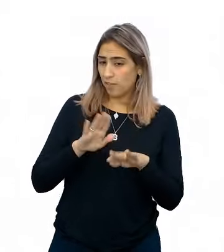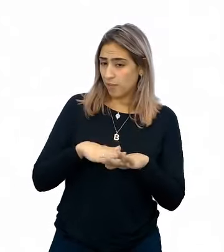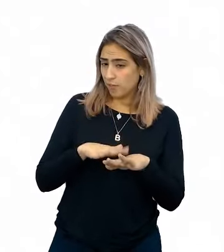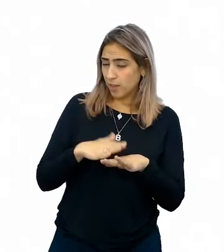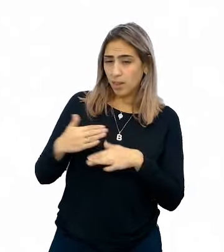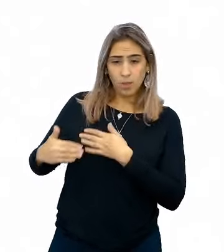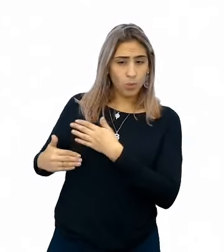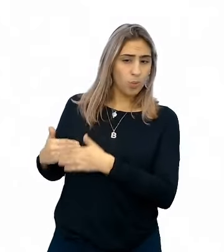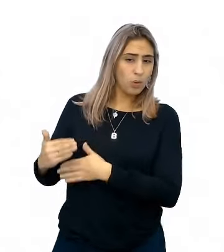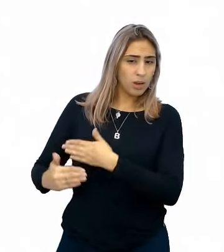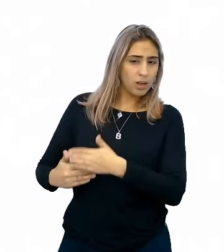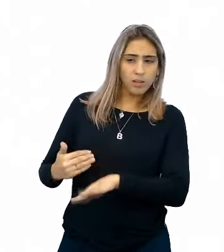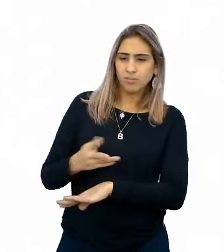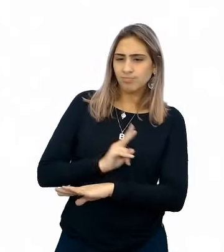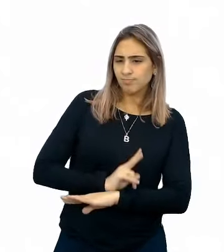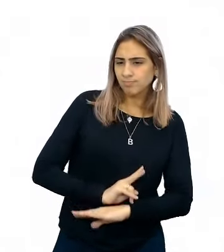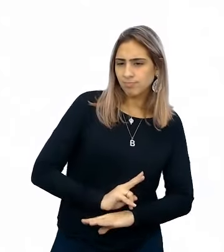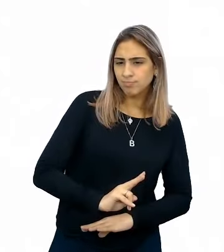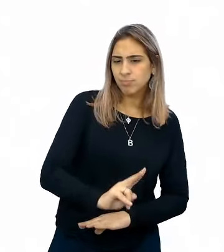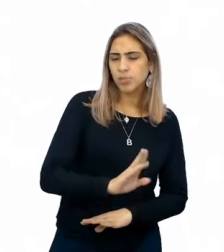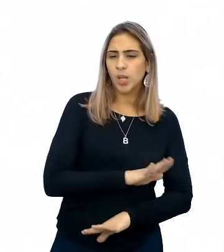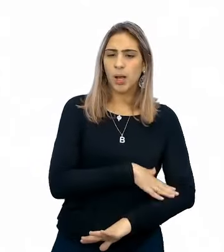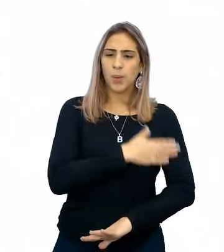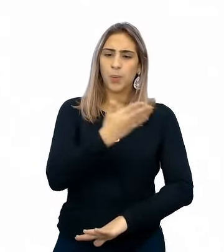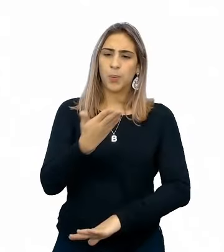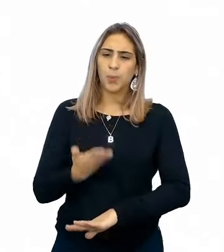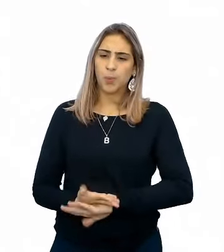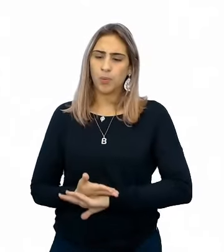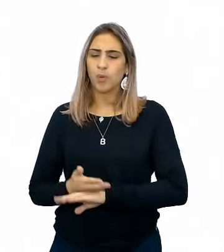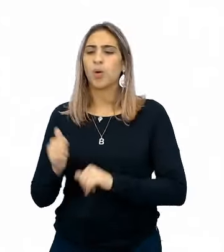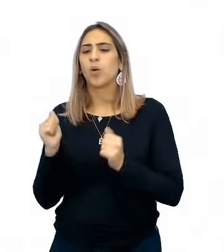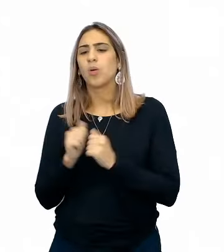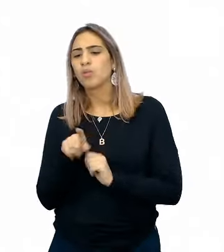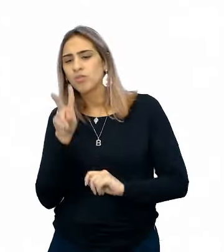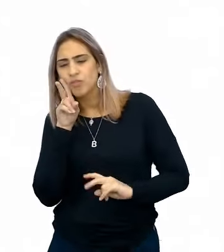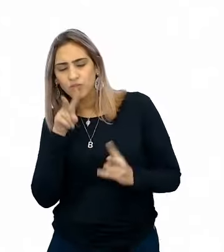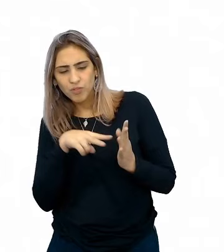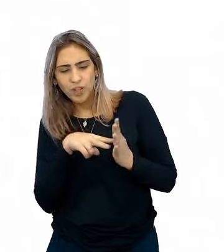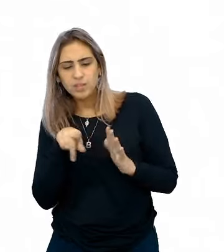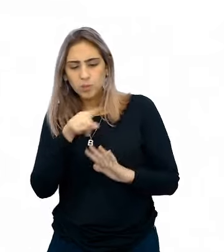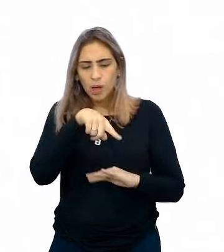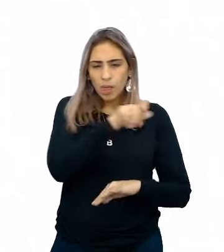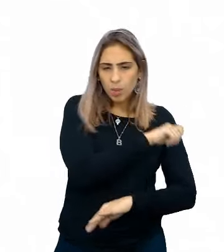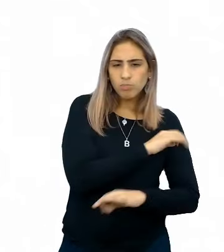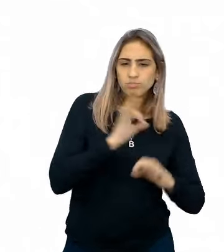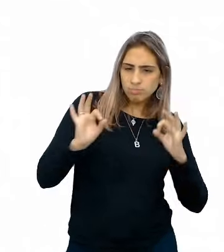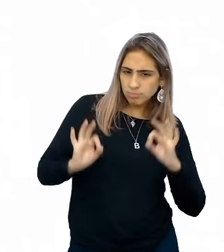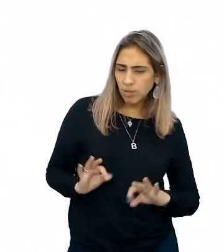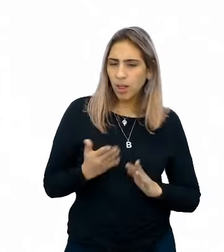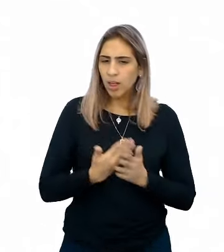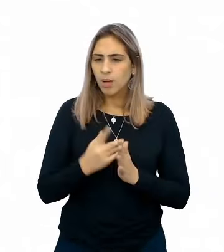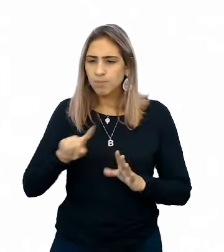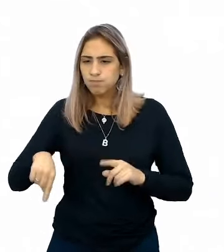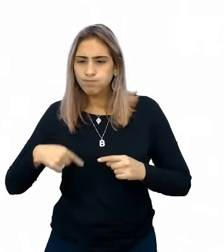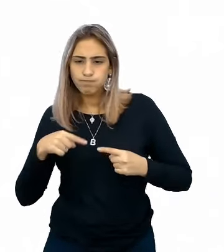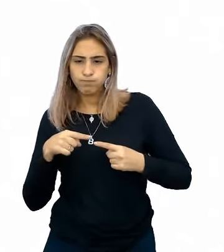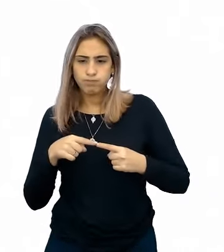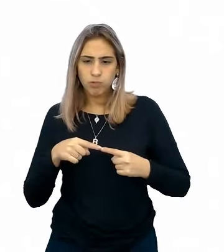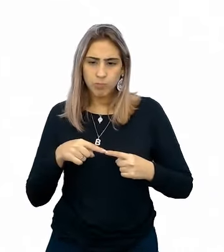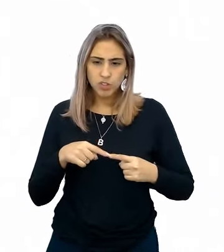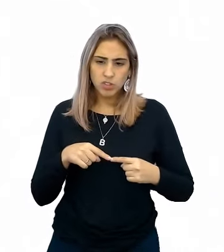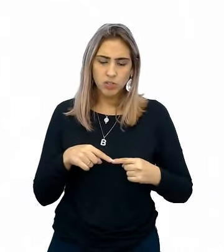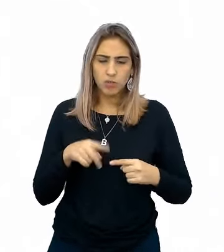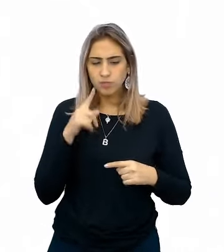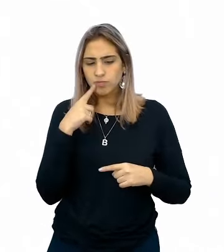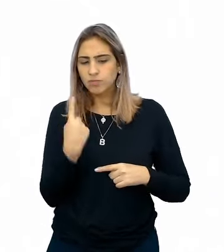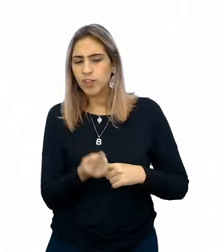durante todo o decorrer do período letivo, com o intuito de verificar se os estudantes estão atingindo os objetivos previstos,